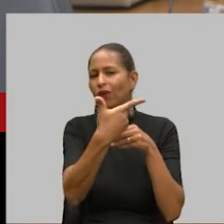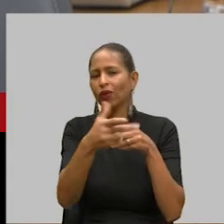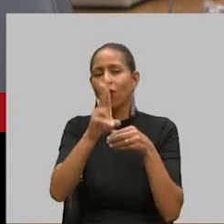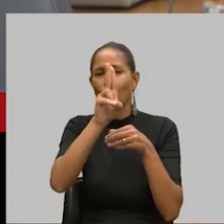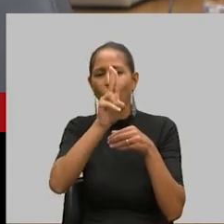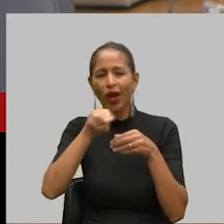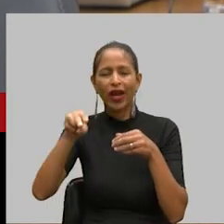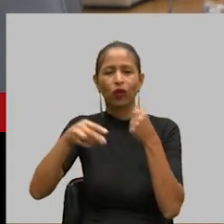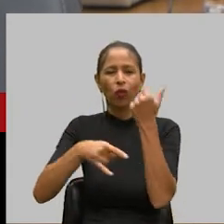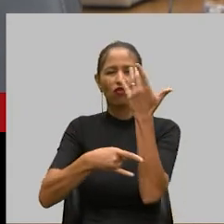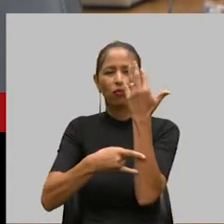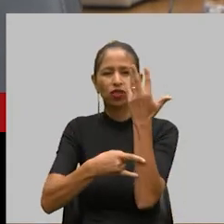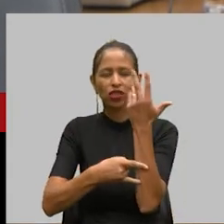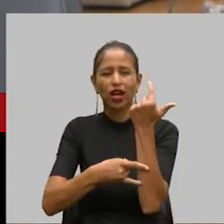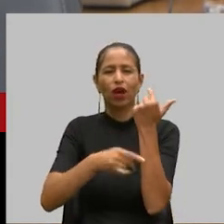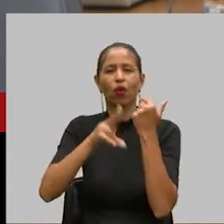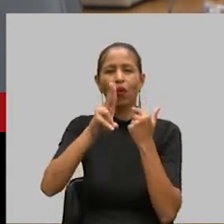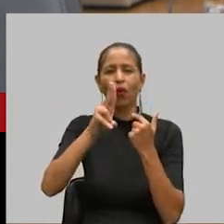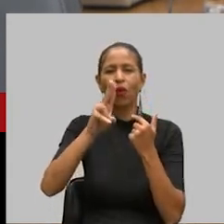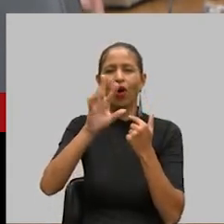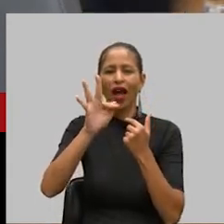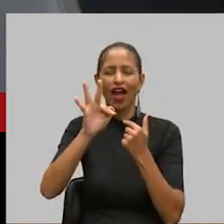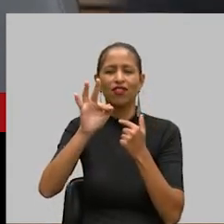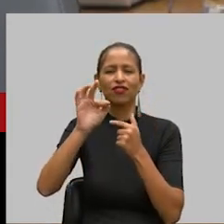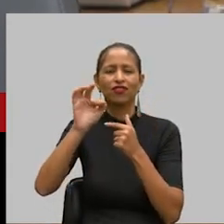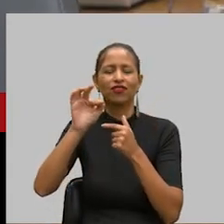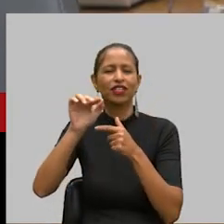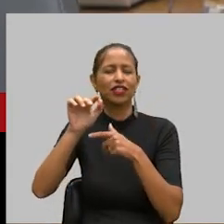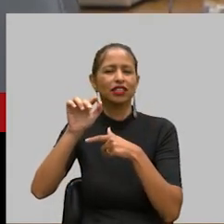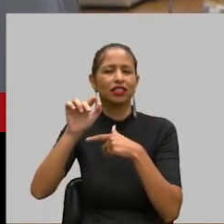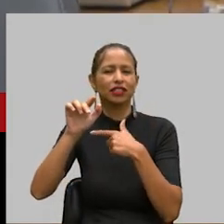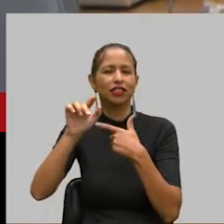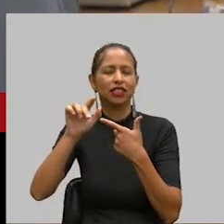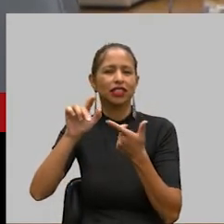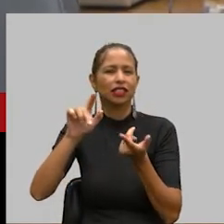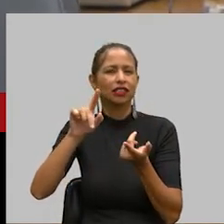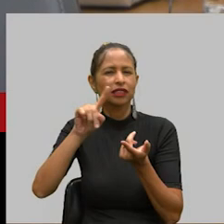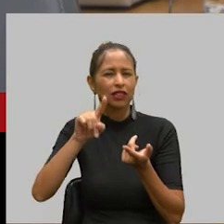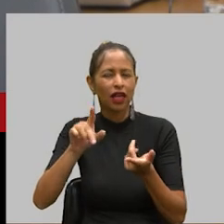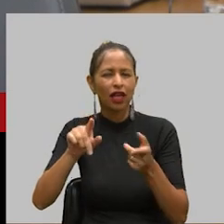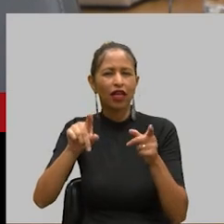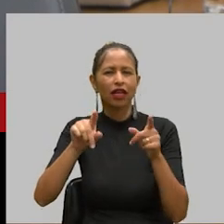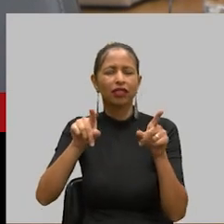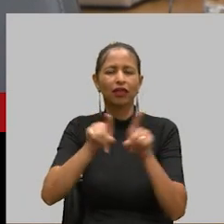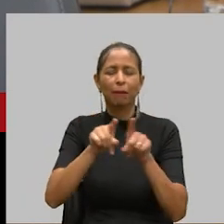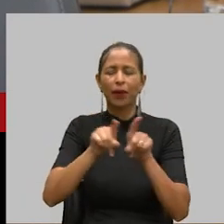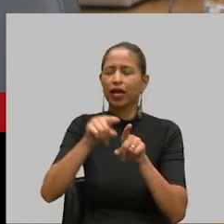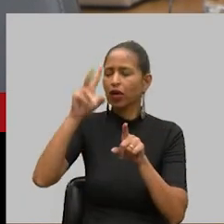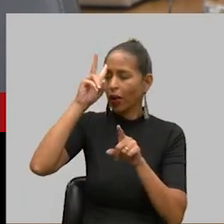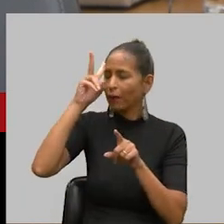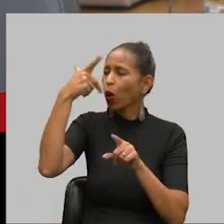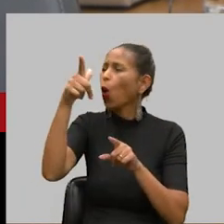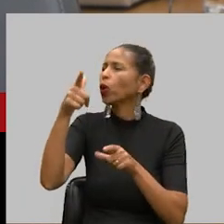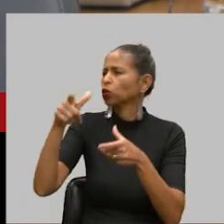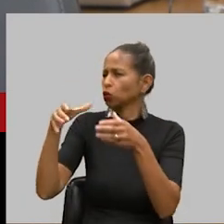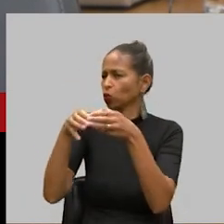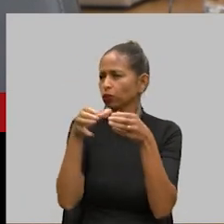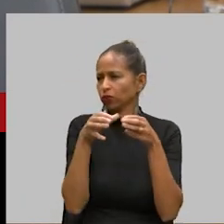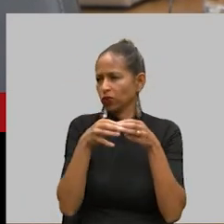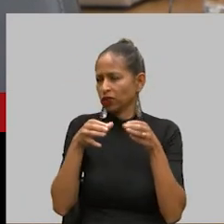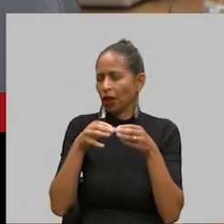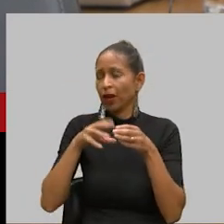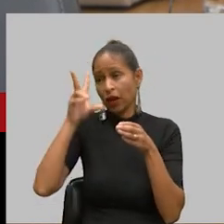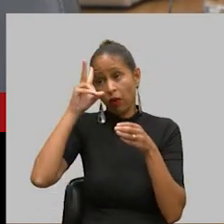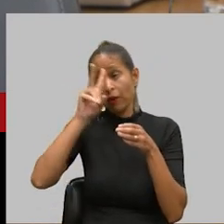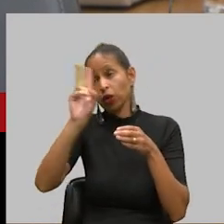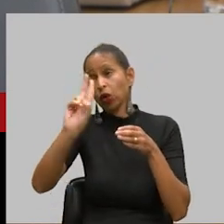UFMG UFV várias universidades me parece que a unimontes também estava junto naquela época e foi